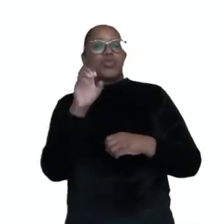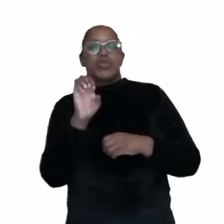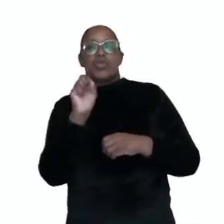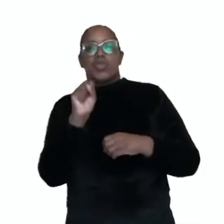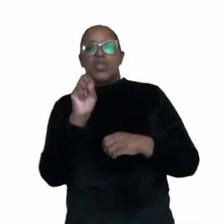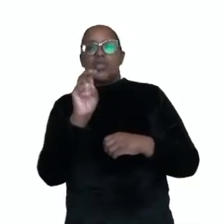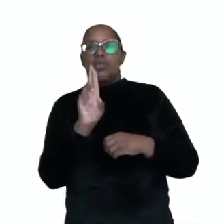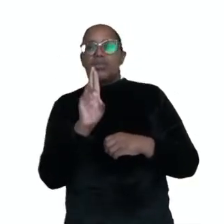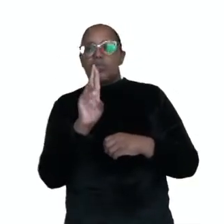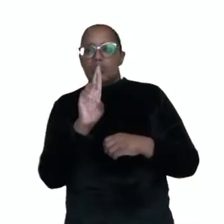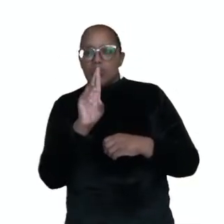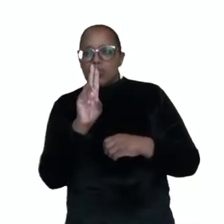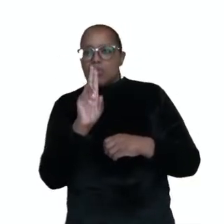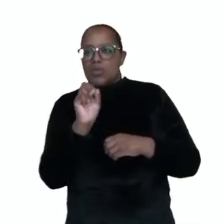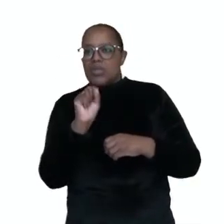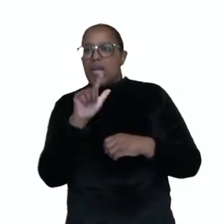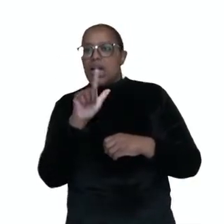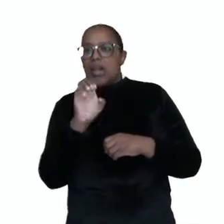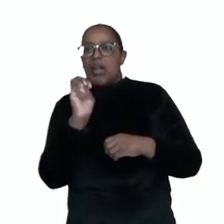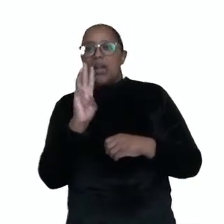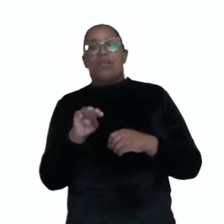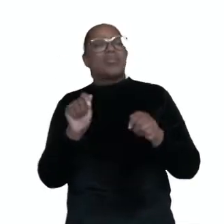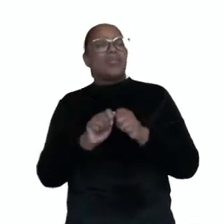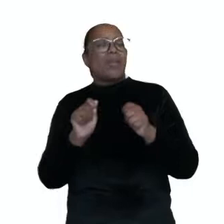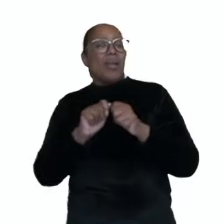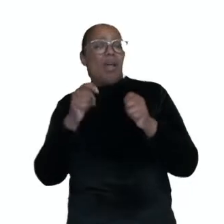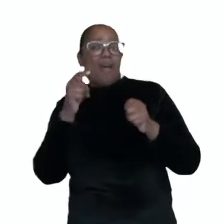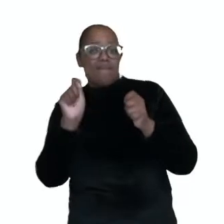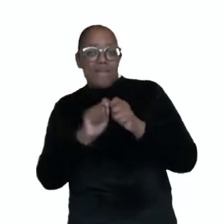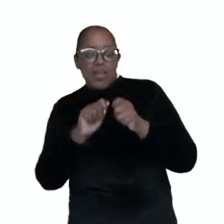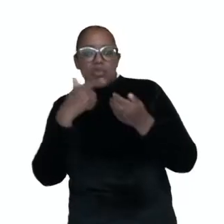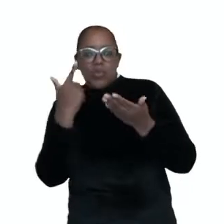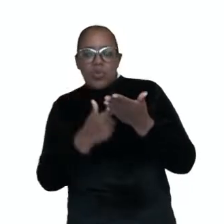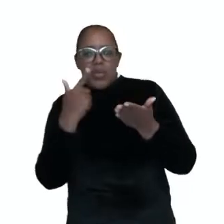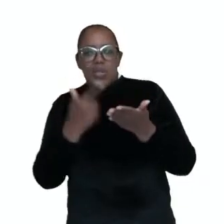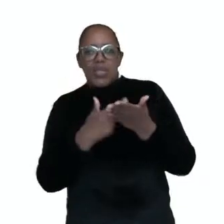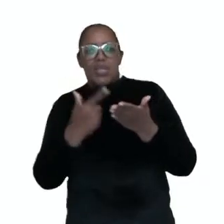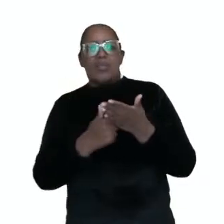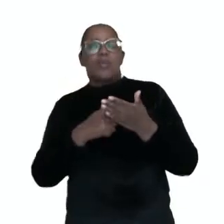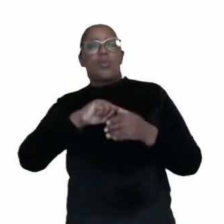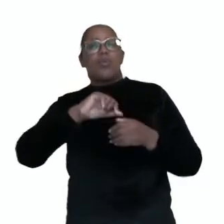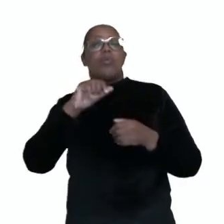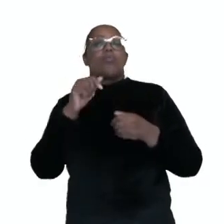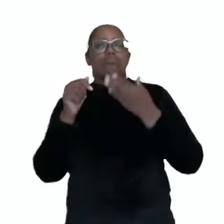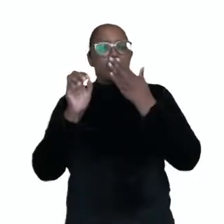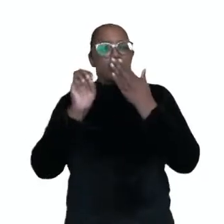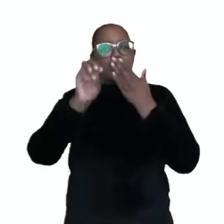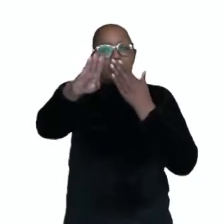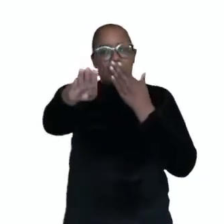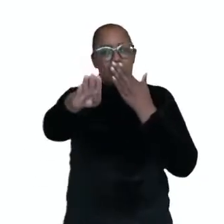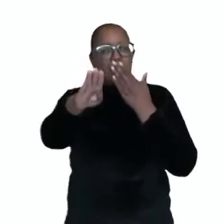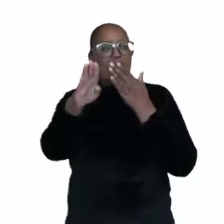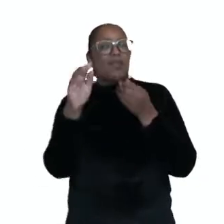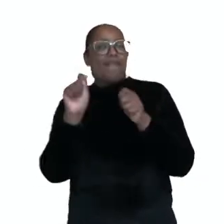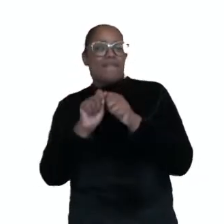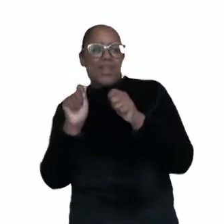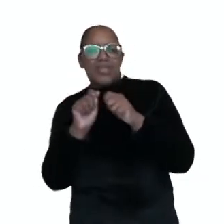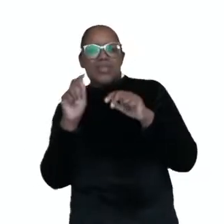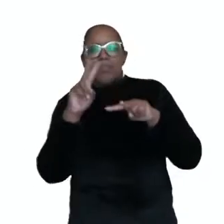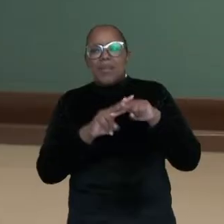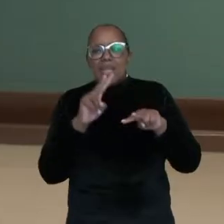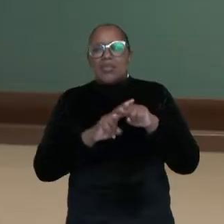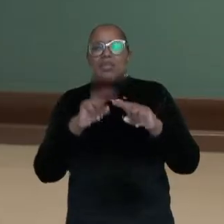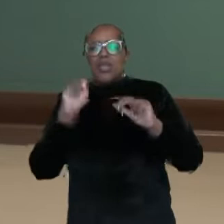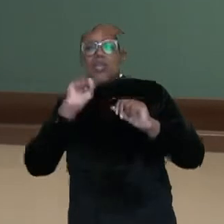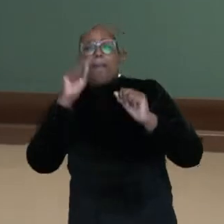do carrasco alemão Adolf Eichmann, julgado em Israel em 1961 por crimes contra a